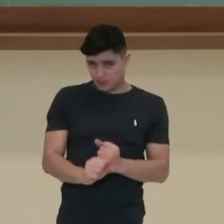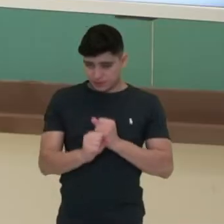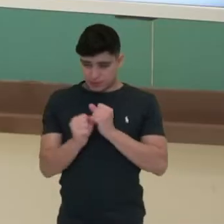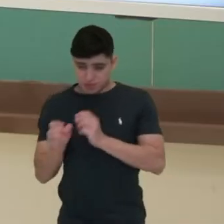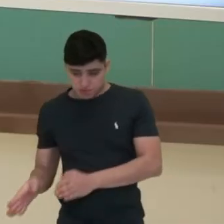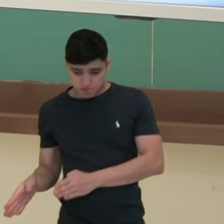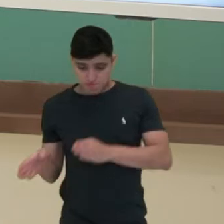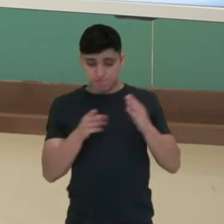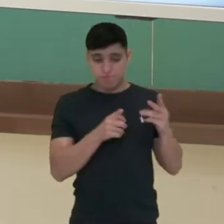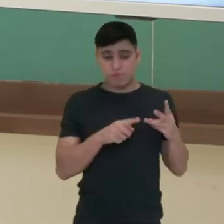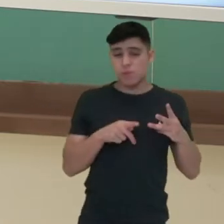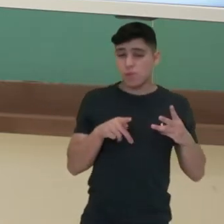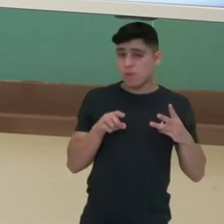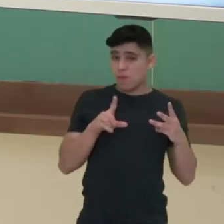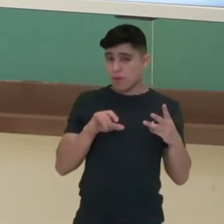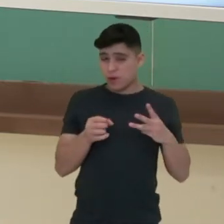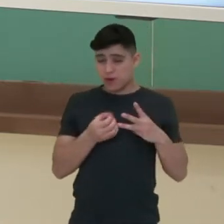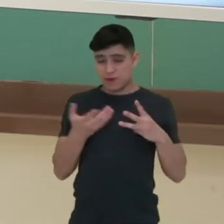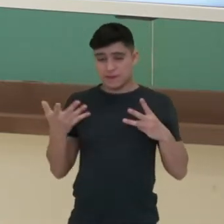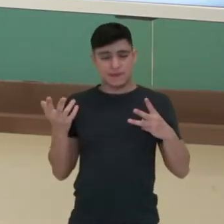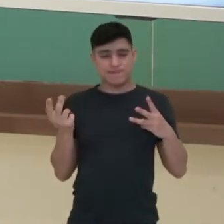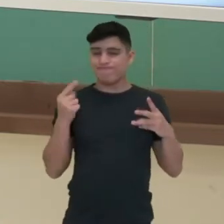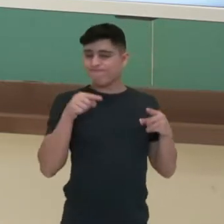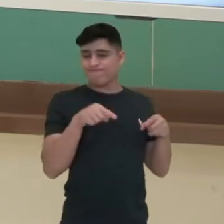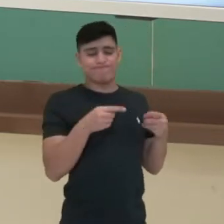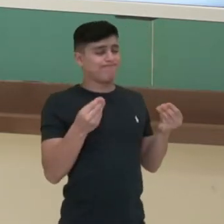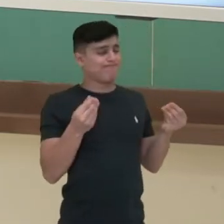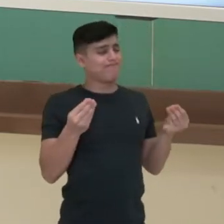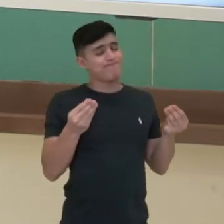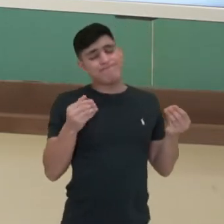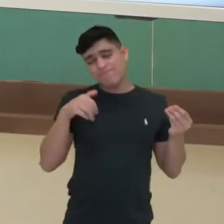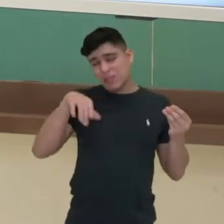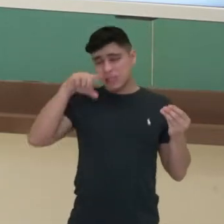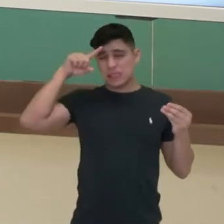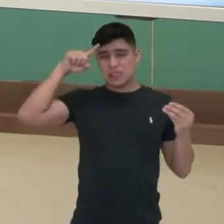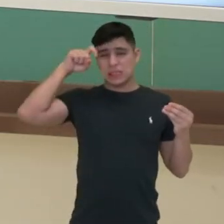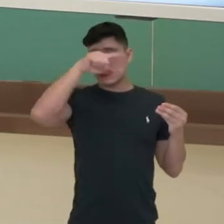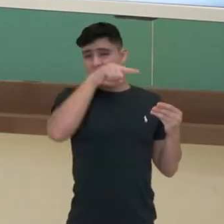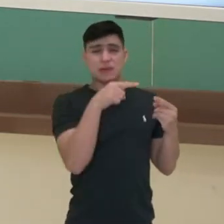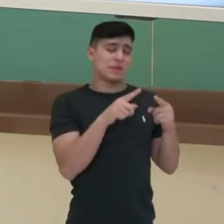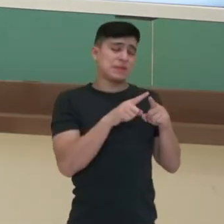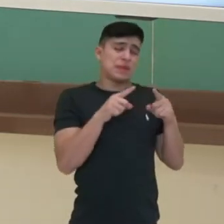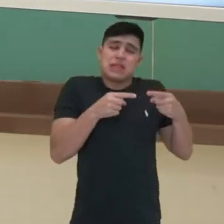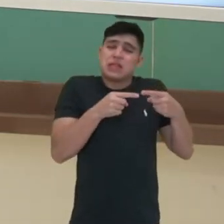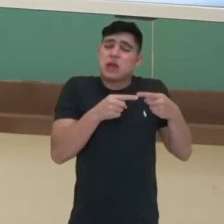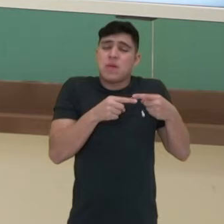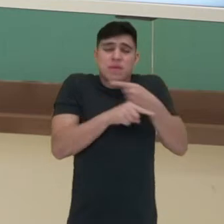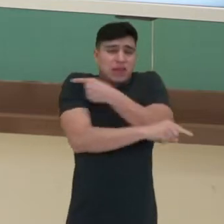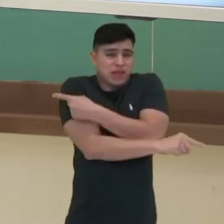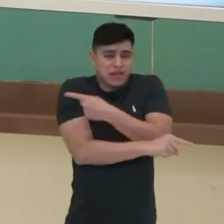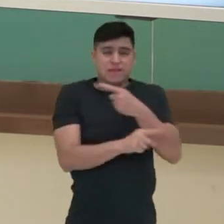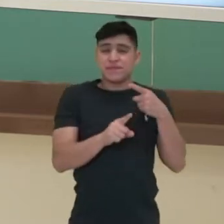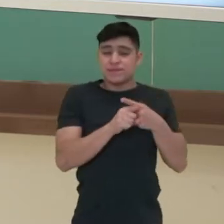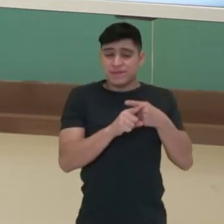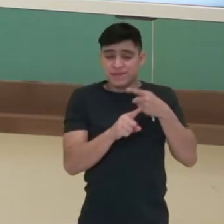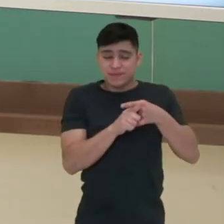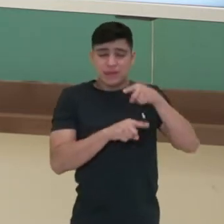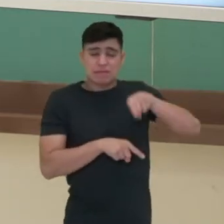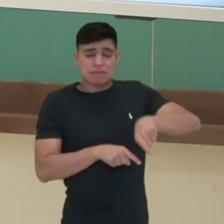Já para o polihibridismo ele fica quase inviável. Você pode até utilizar, tá? Mas ele vai ficar algo